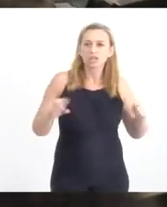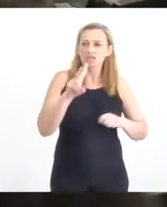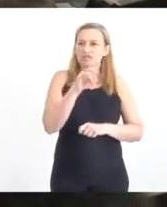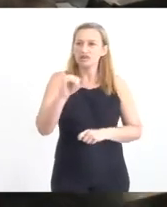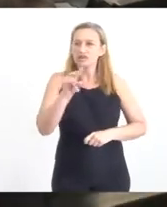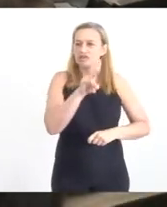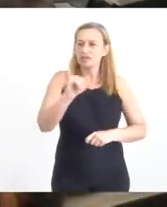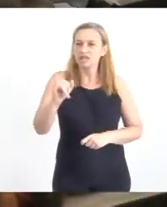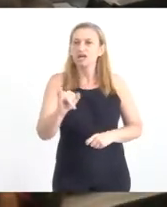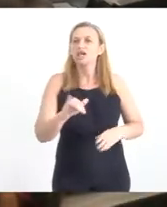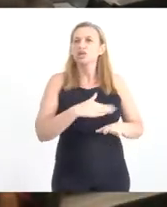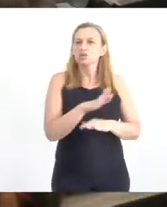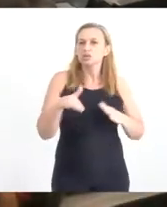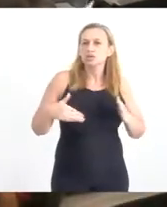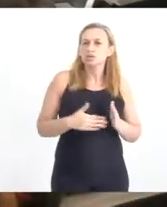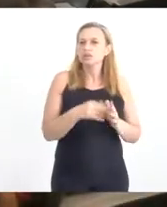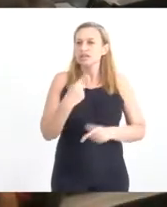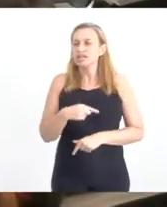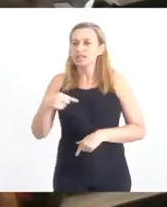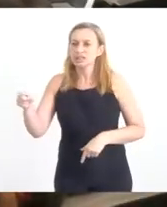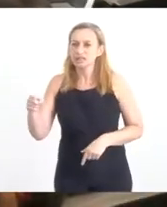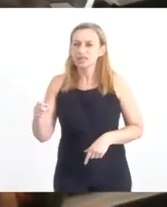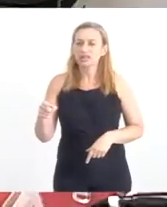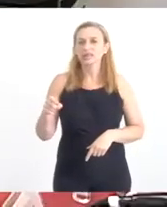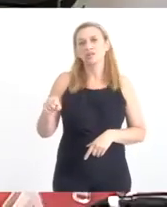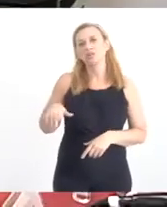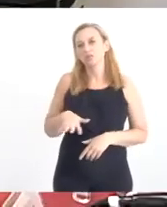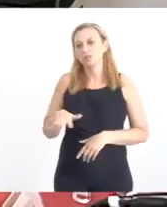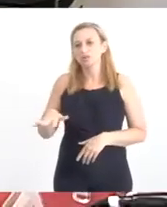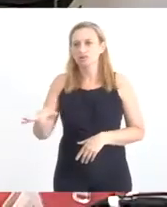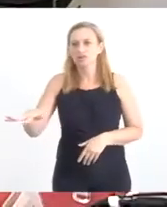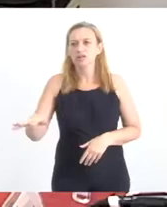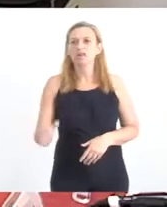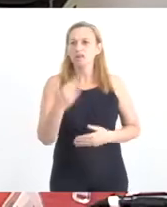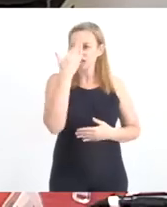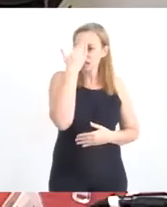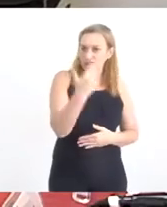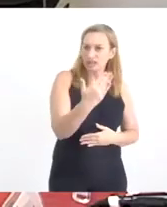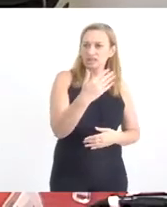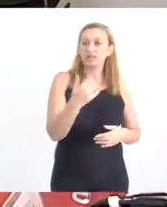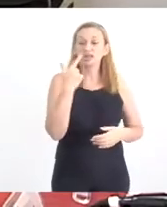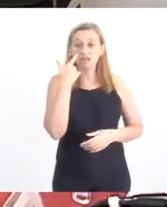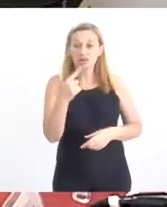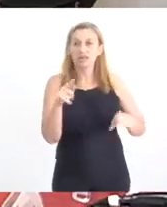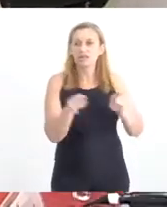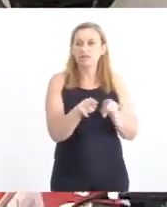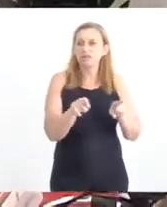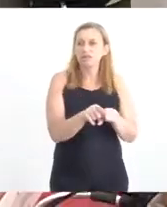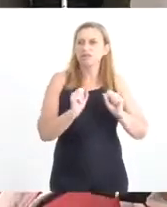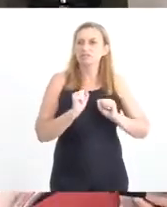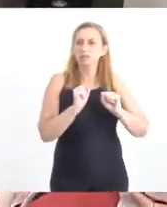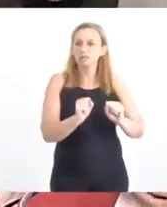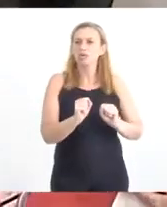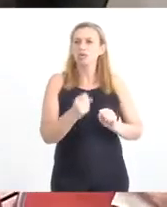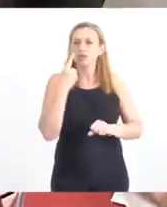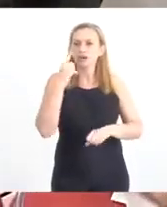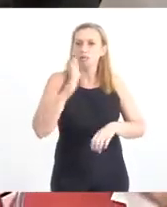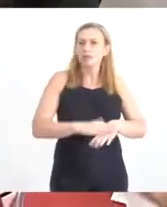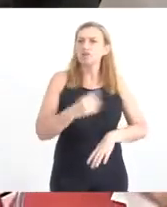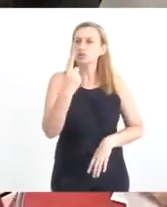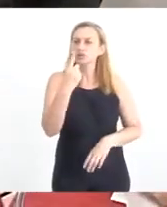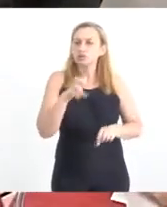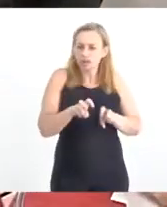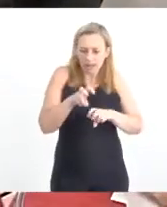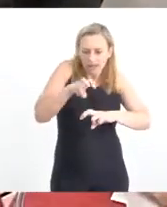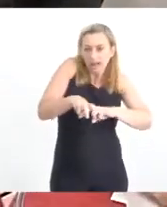vive todas as idas aos territórios então quero agradecer gostaria de ver se a gente pode colocar aqui mais uma